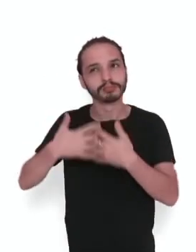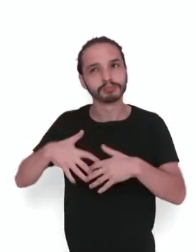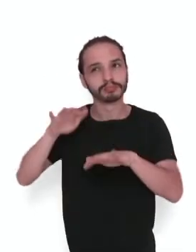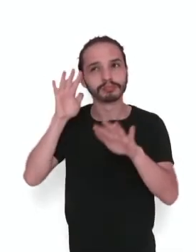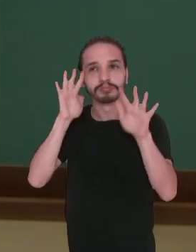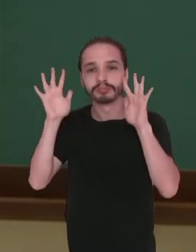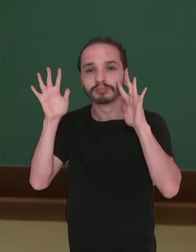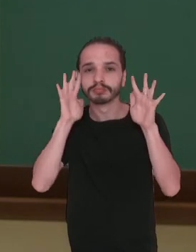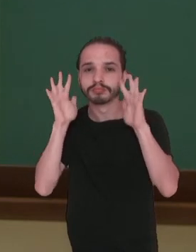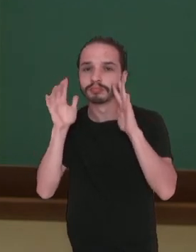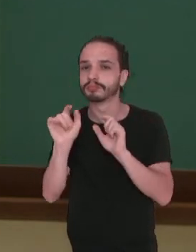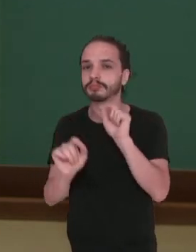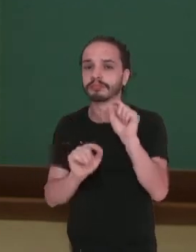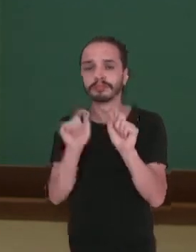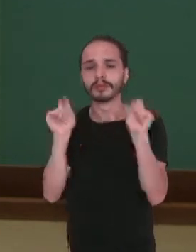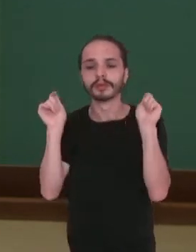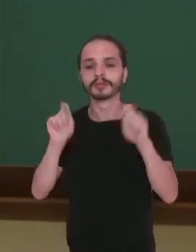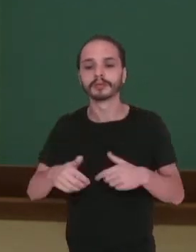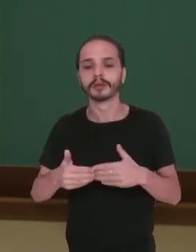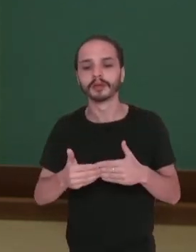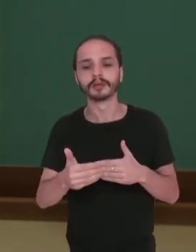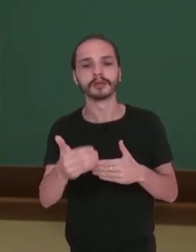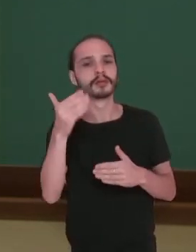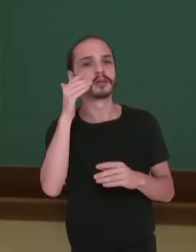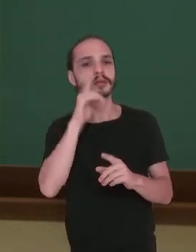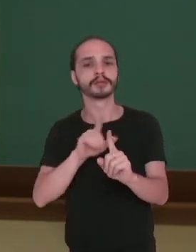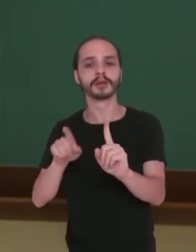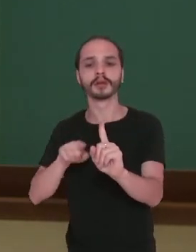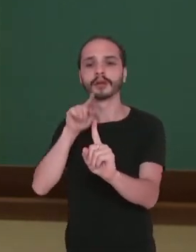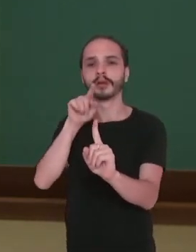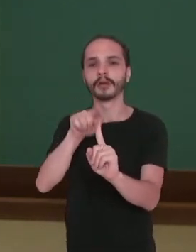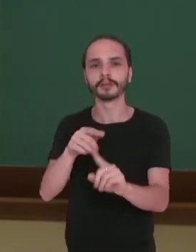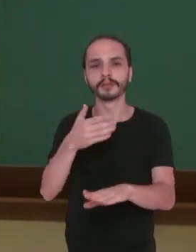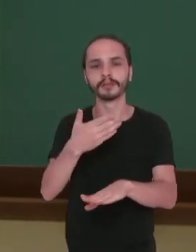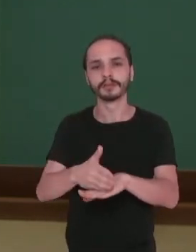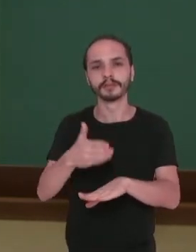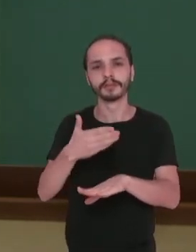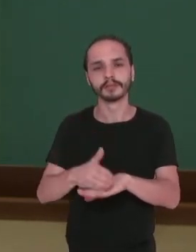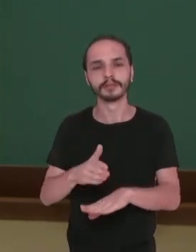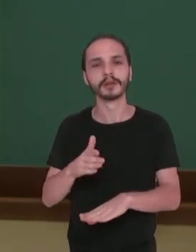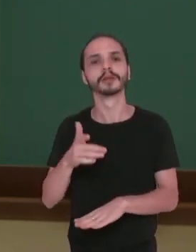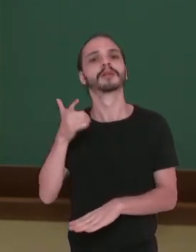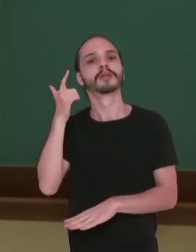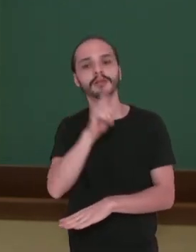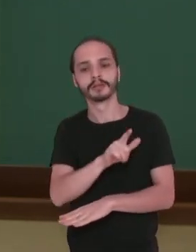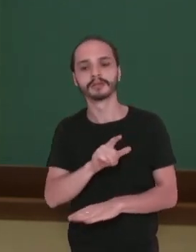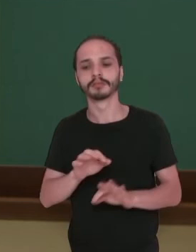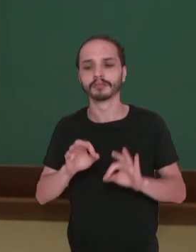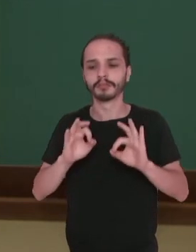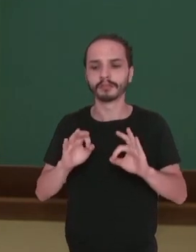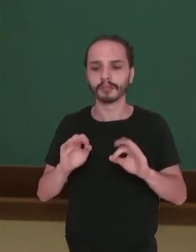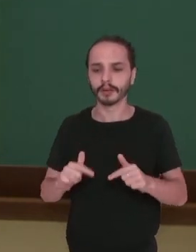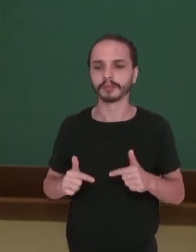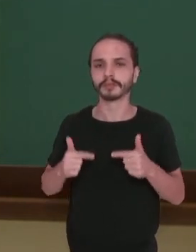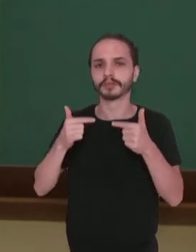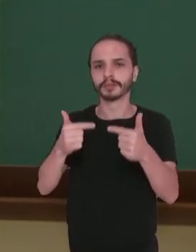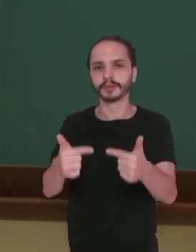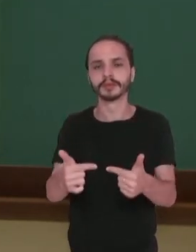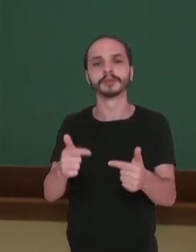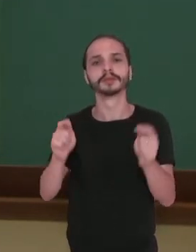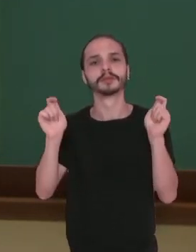a que, a alcançar resultados práticos para a implantação de ações que visem